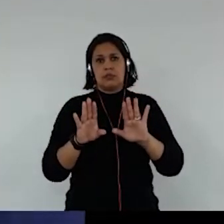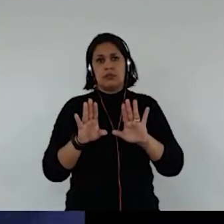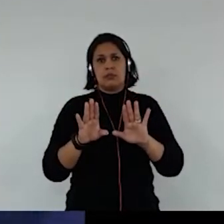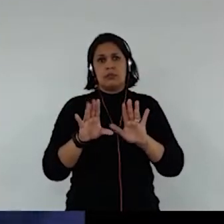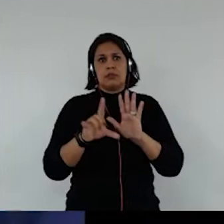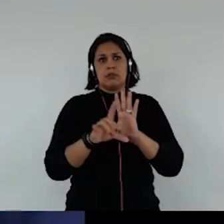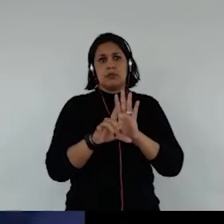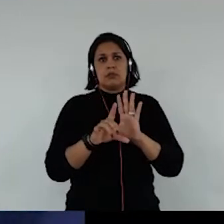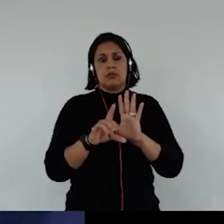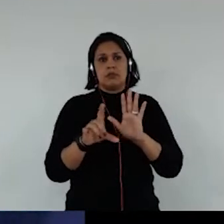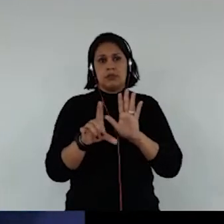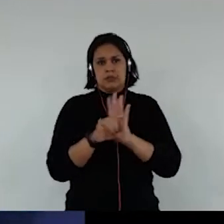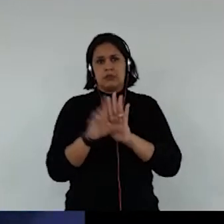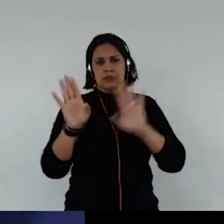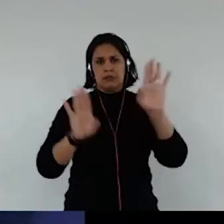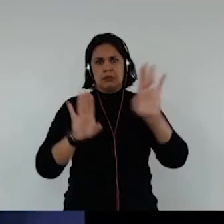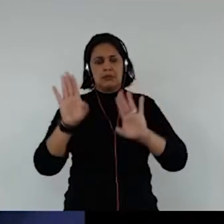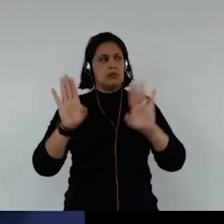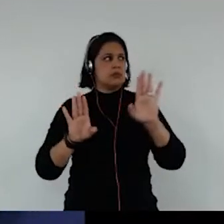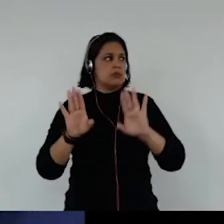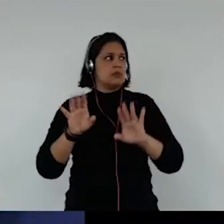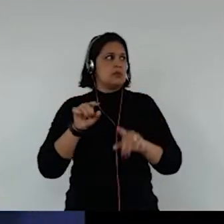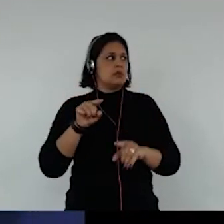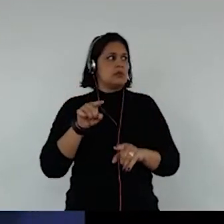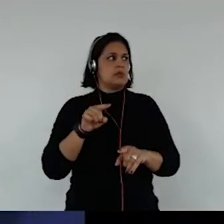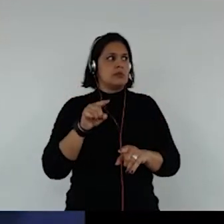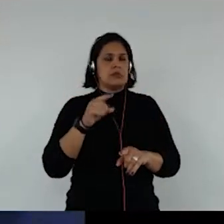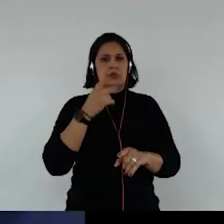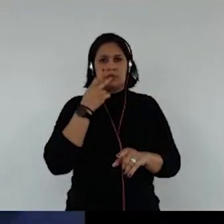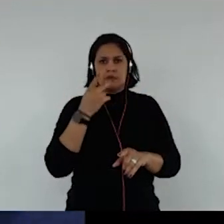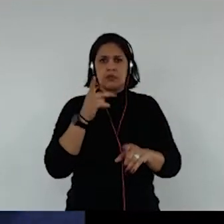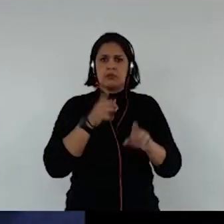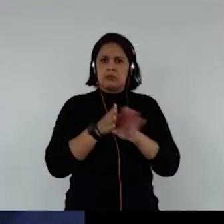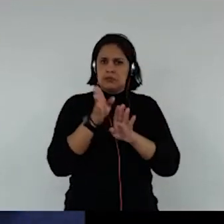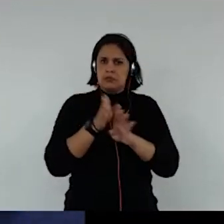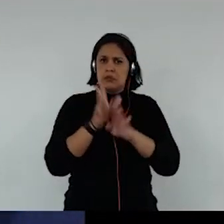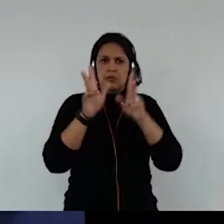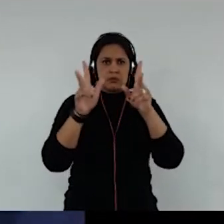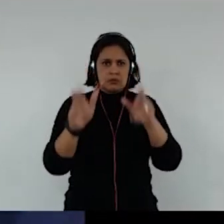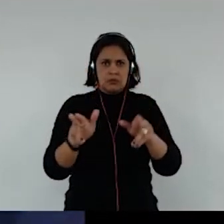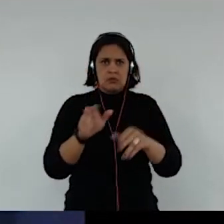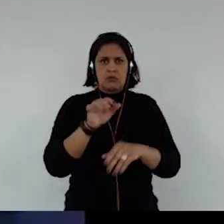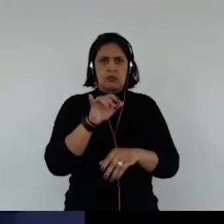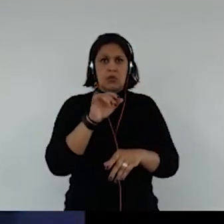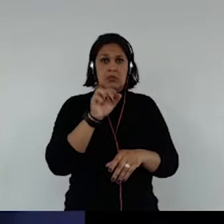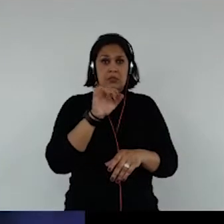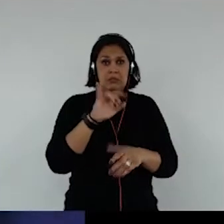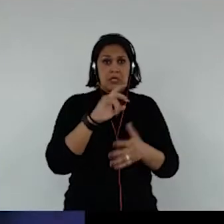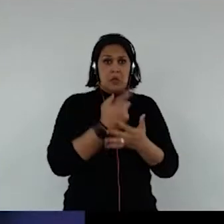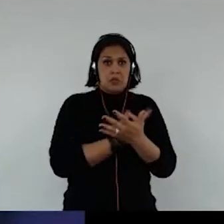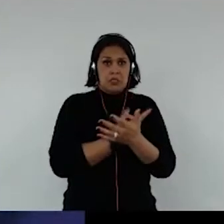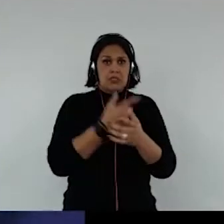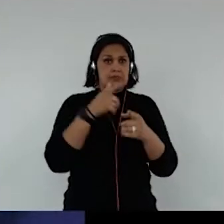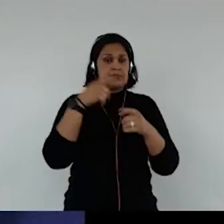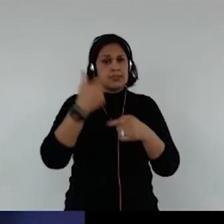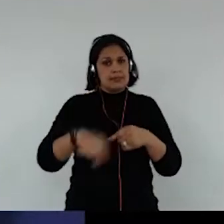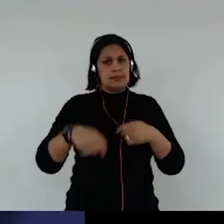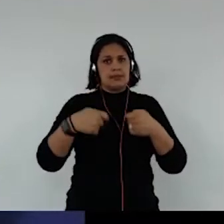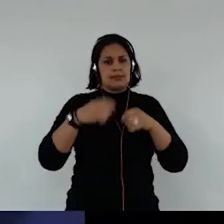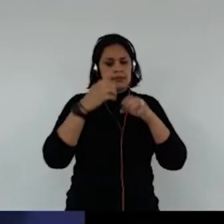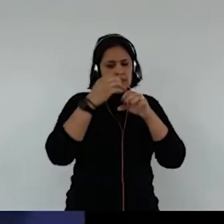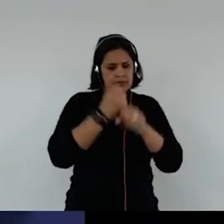lei respectiva, mantém a mesma orientação. Requisito para eventual revisão, estamos falando de revisão,